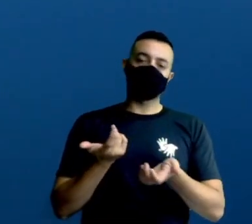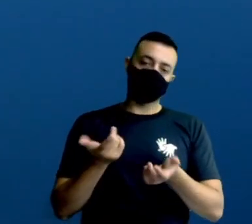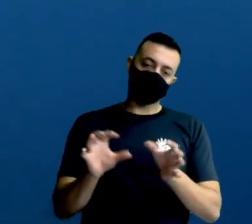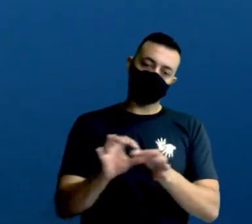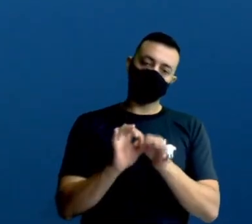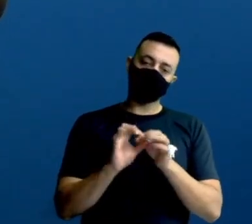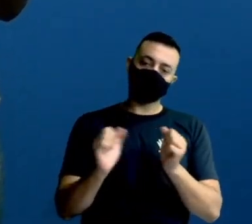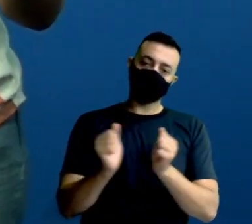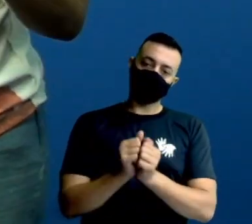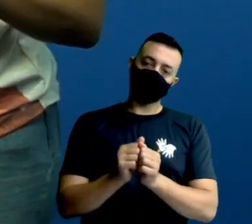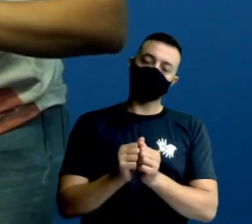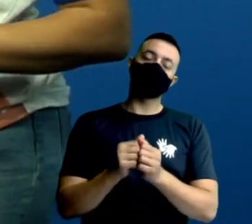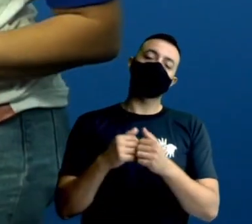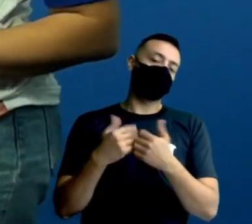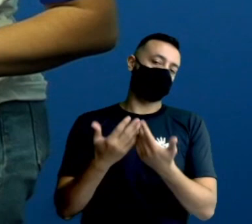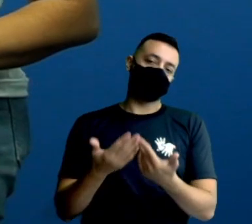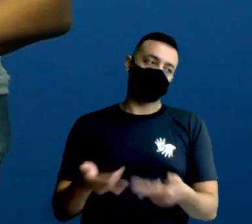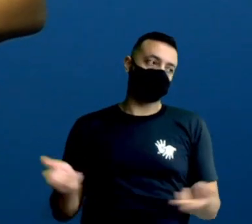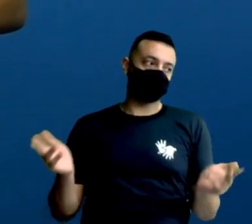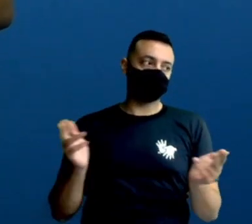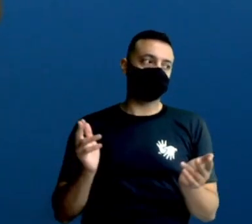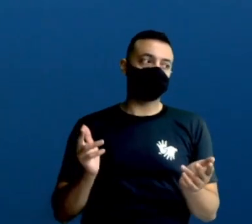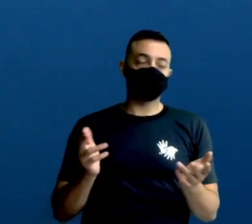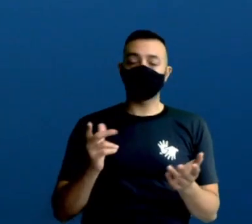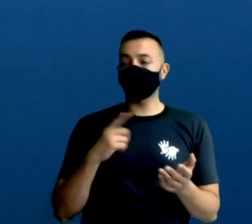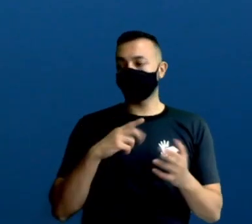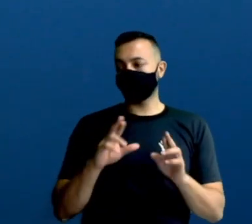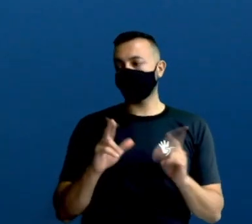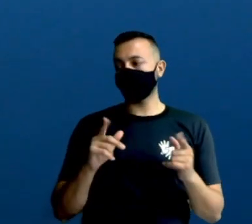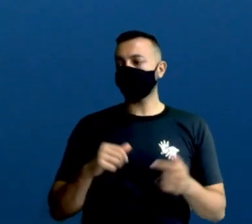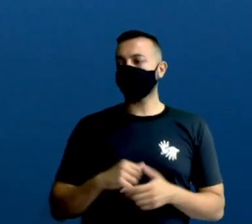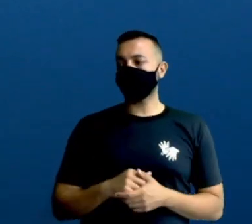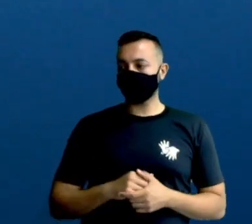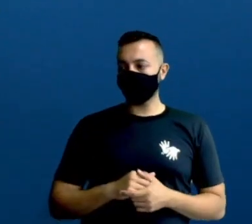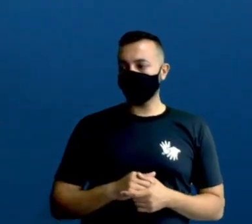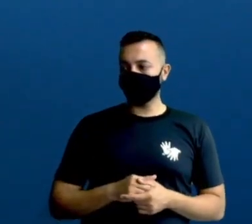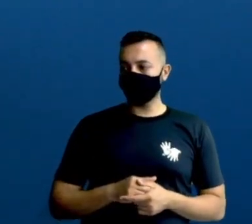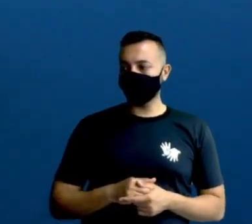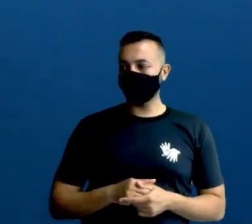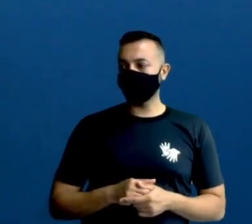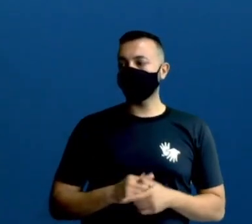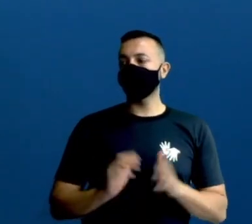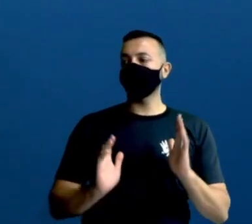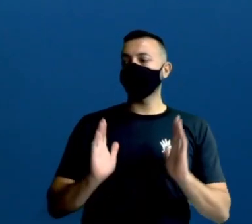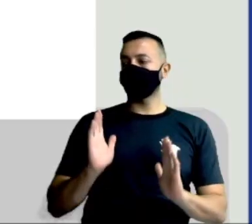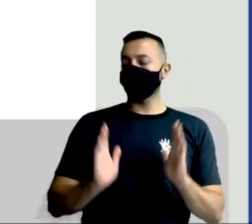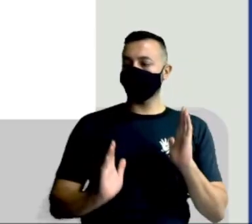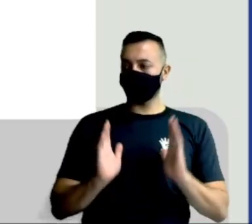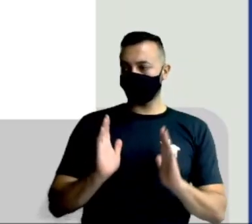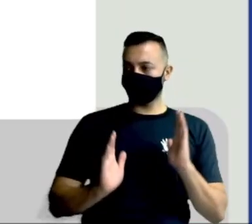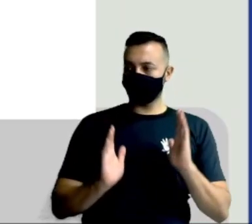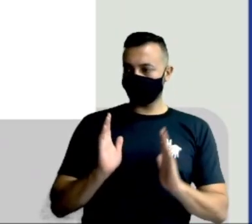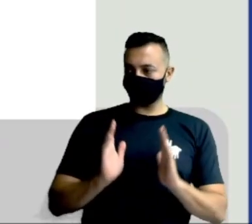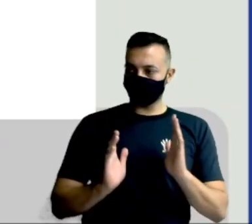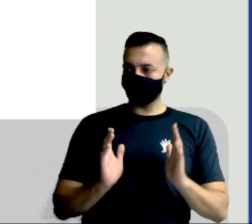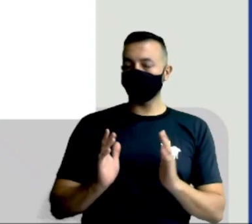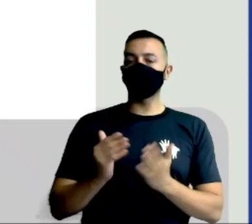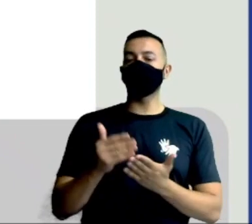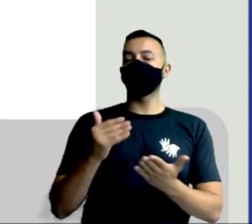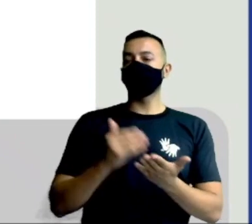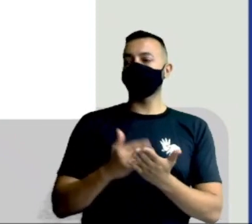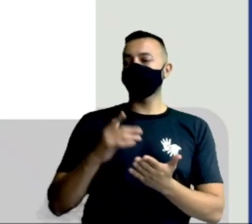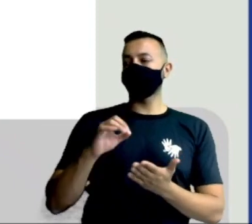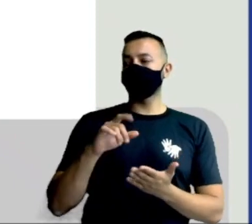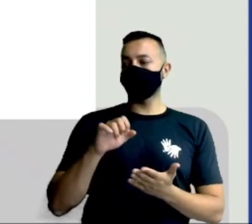se uniram com outras cidades, enfim, vai fazendo essa diferença. Então, nesse período, a gente chama de período pré-colonial